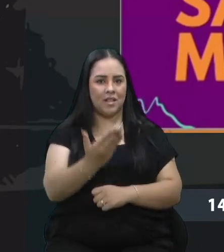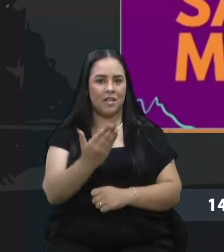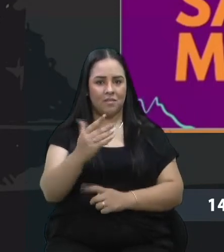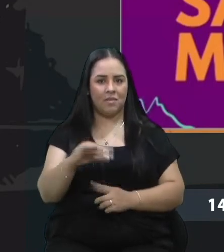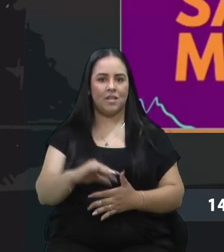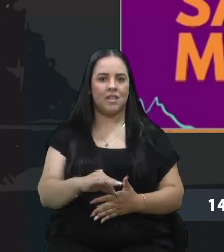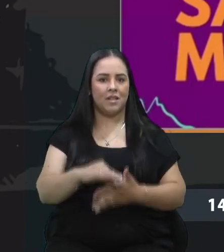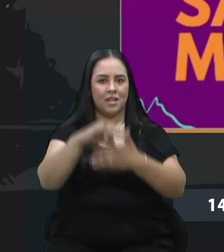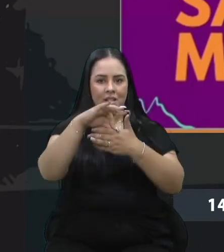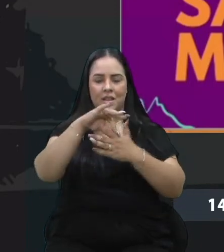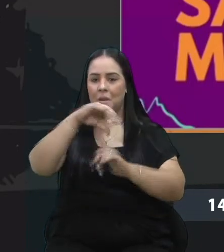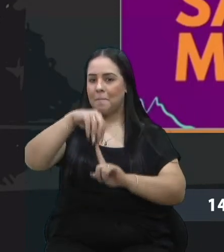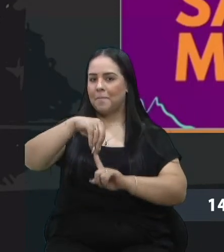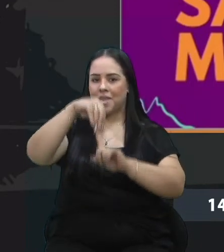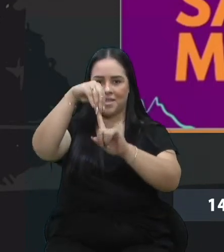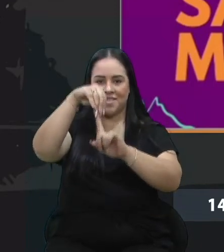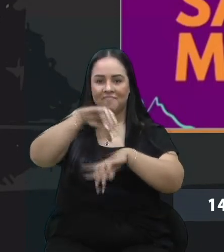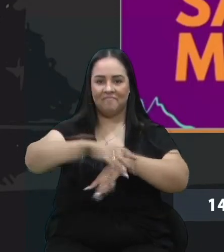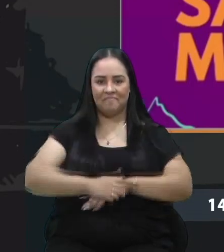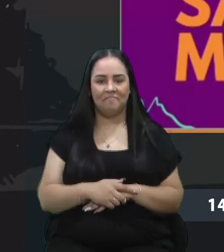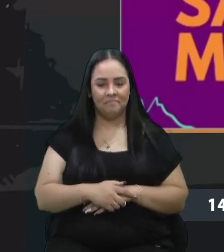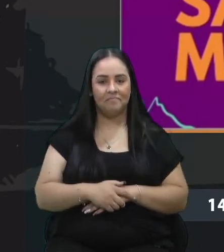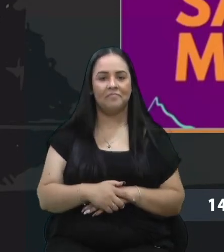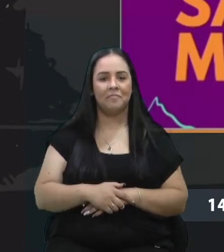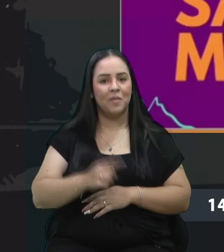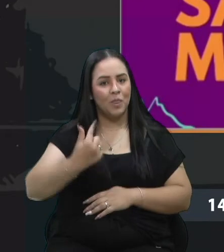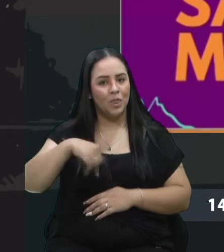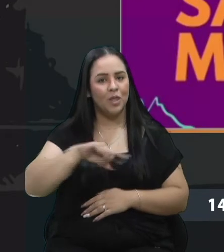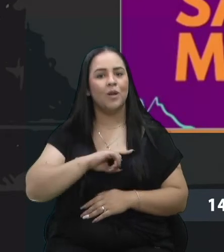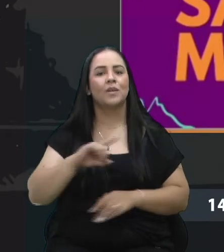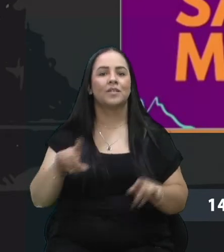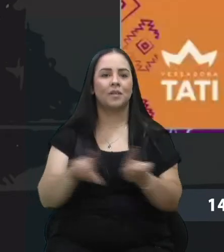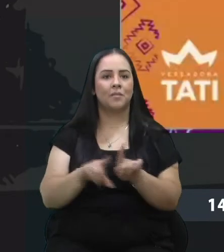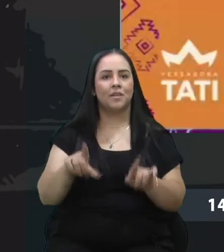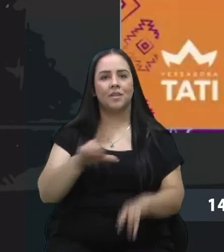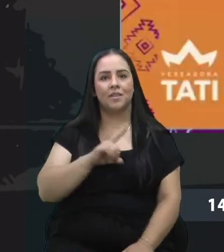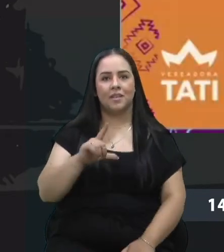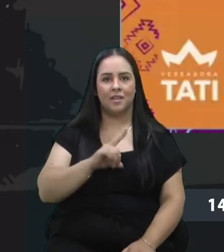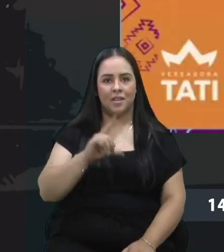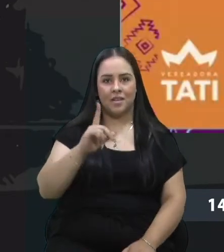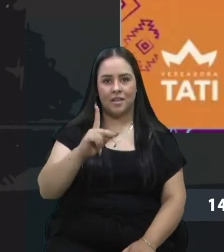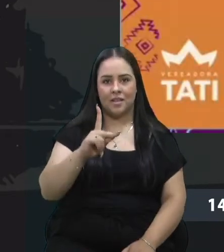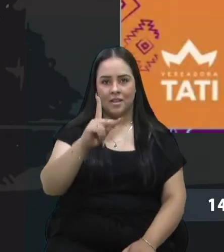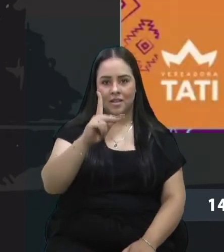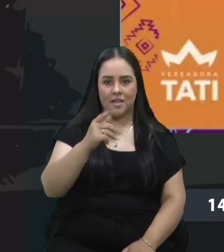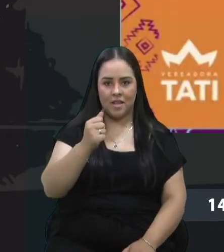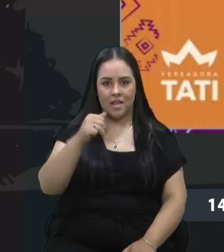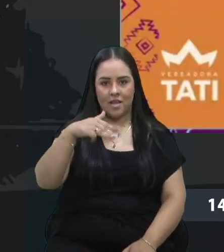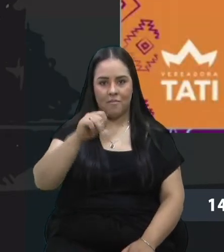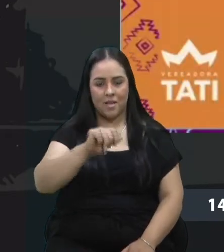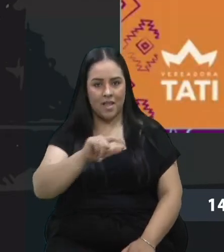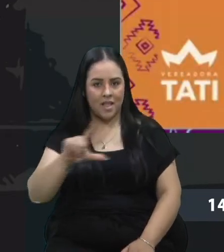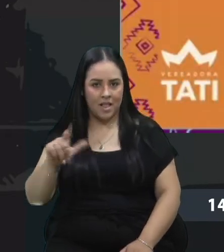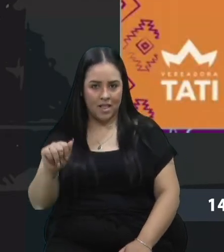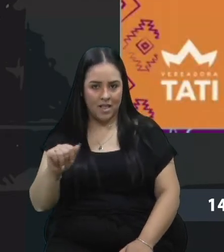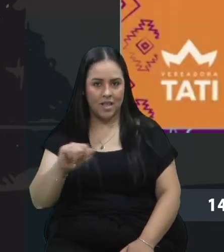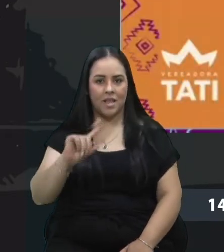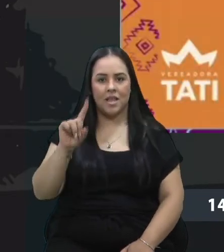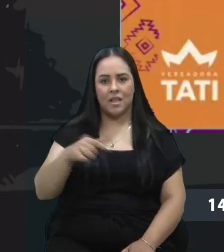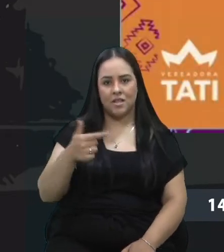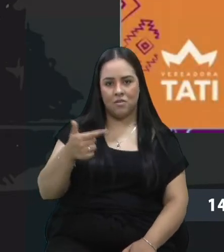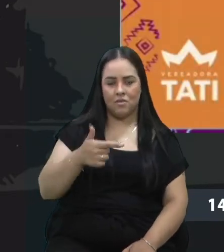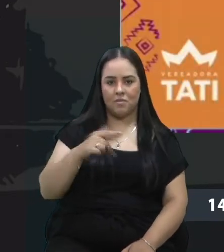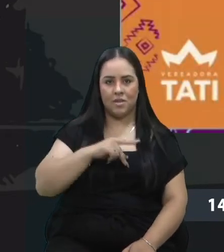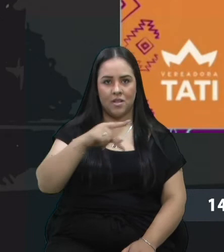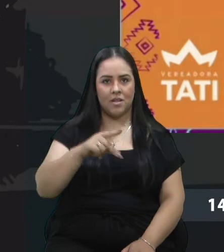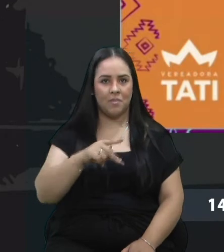se destacou. Nós temos também Kamala Harris, nos Estados Unidos, que é vice-presidente e a primeira mulher